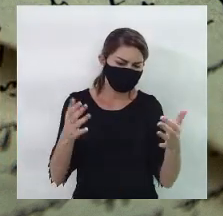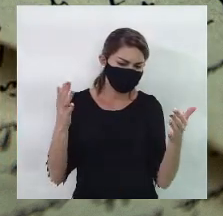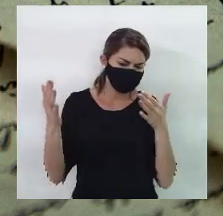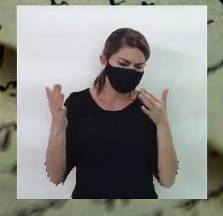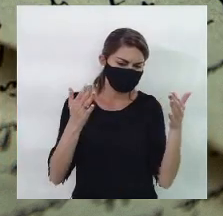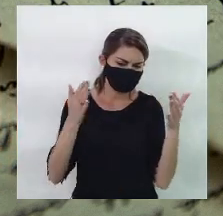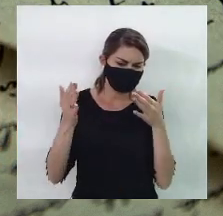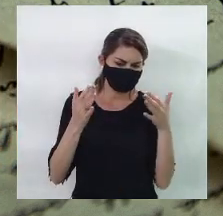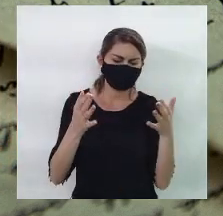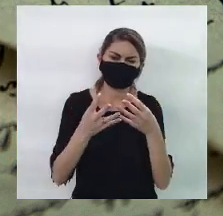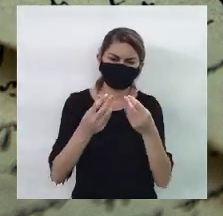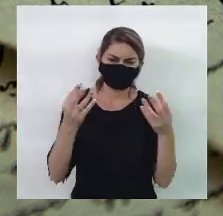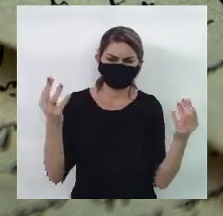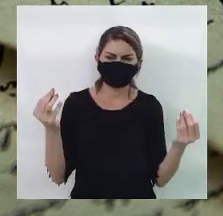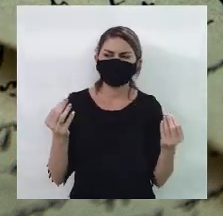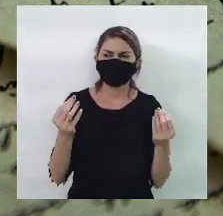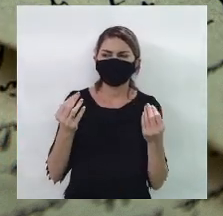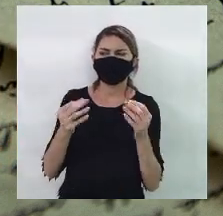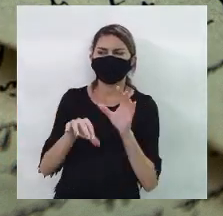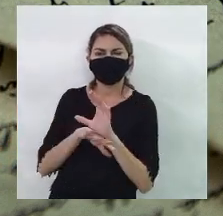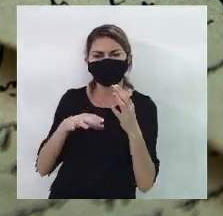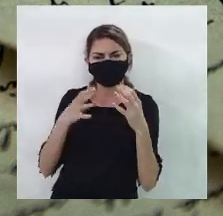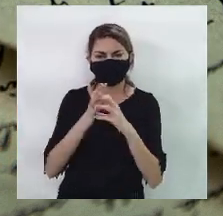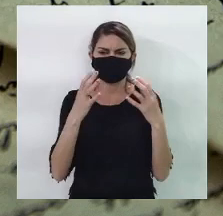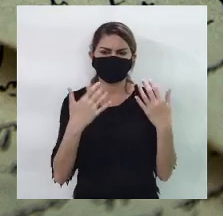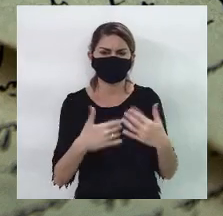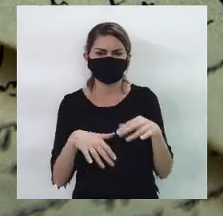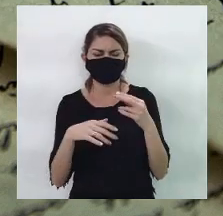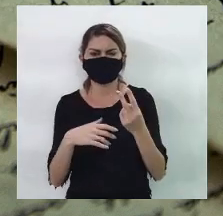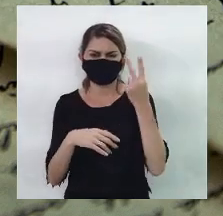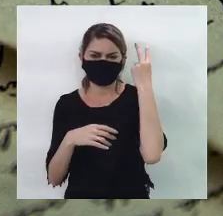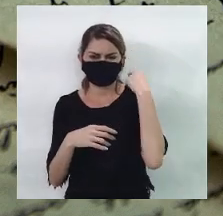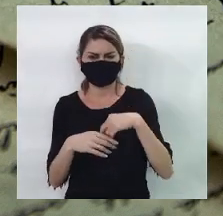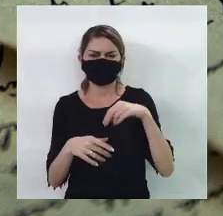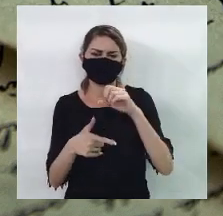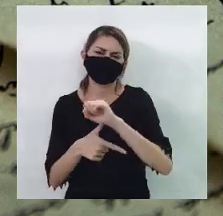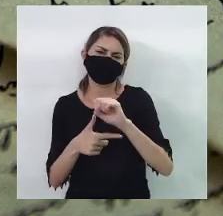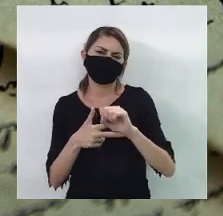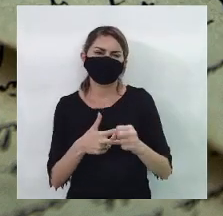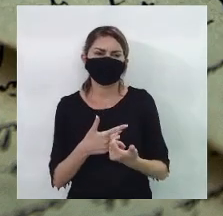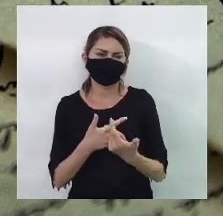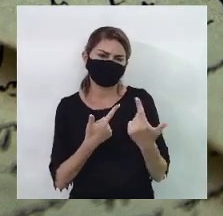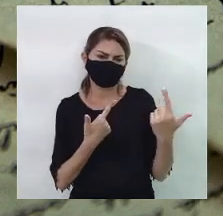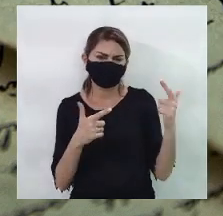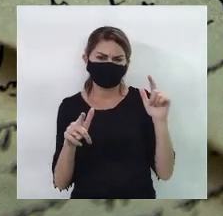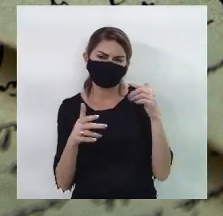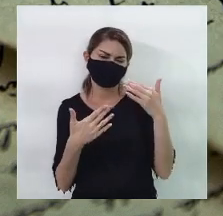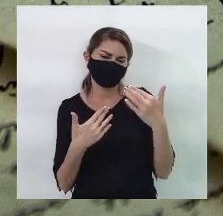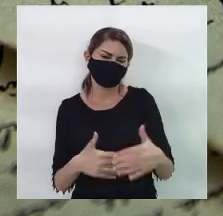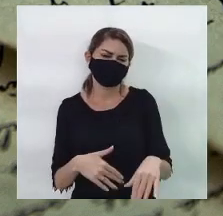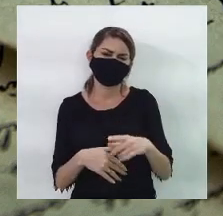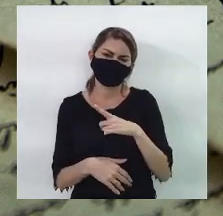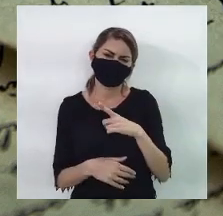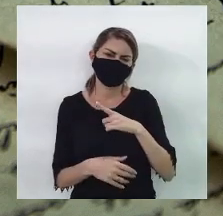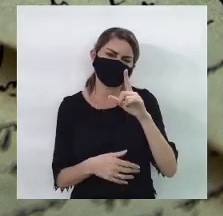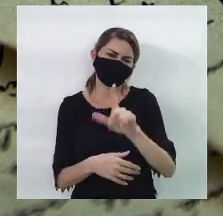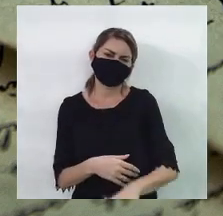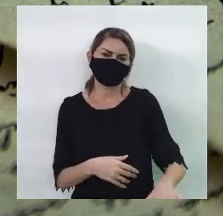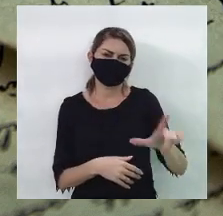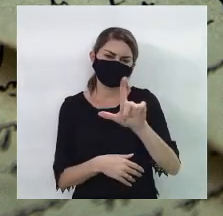comparações, porque muitas vezes em concursos vestibulares, no Enem, certo? E outras provas, há essa